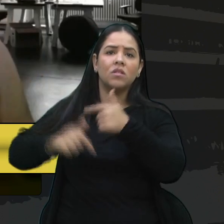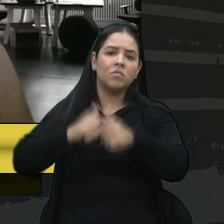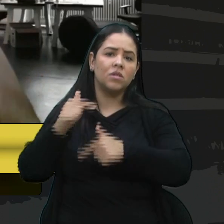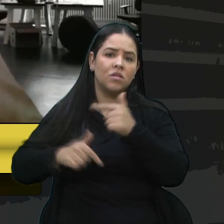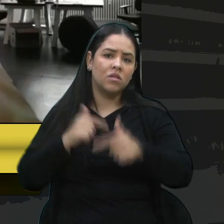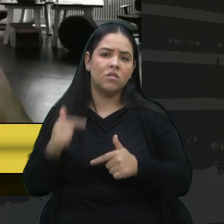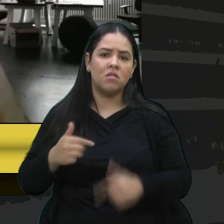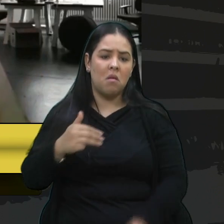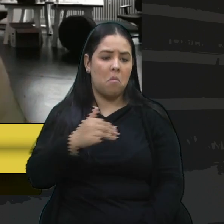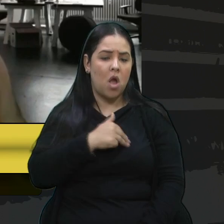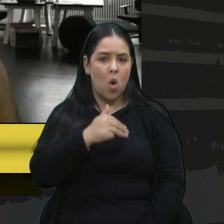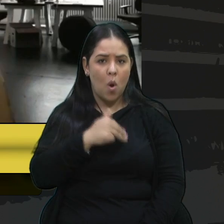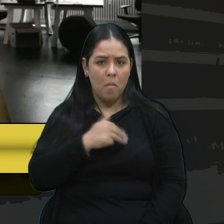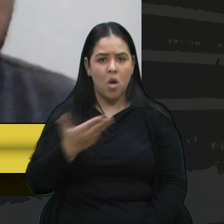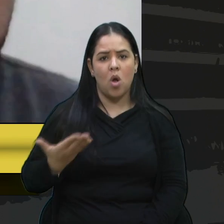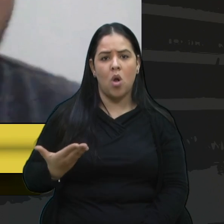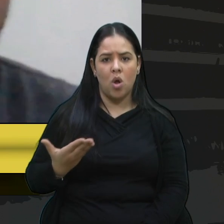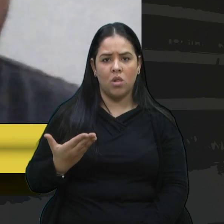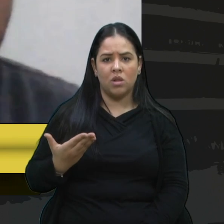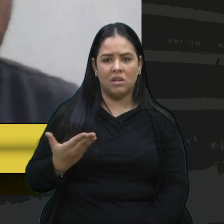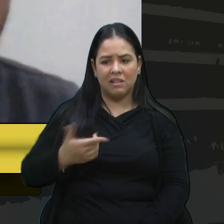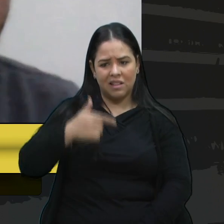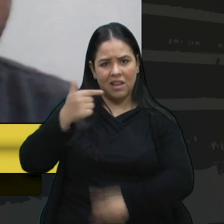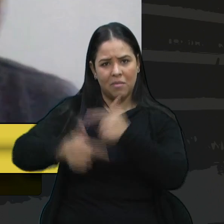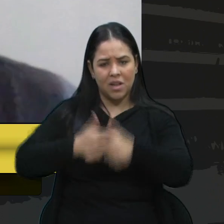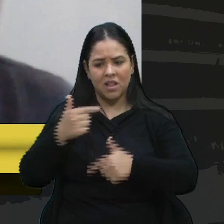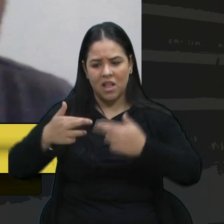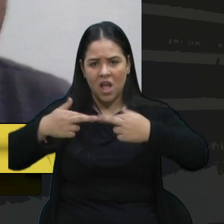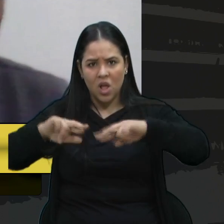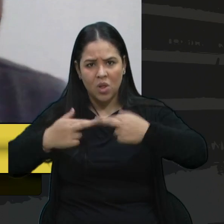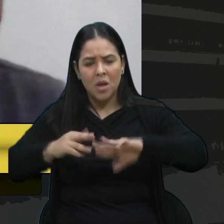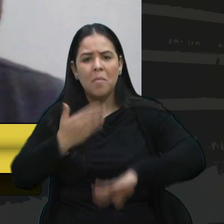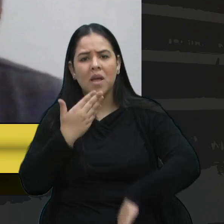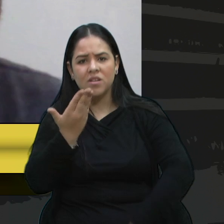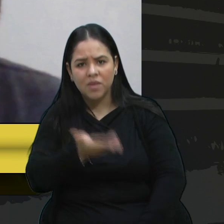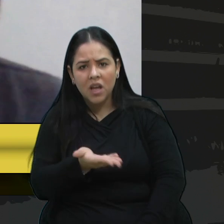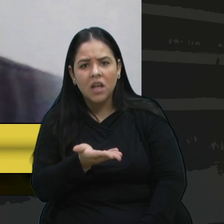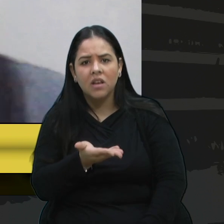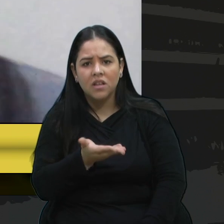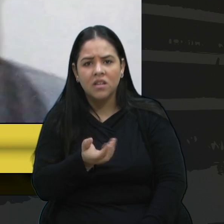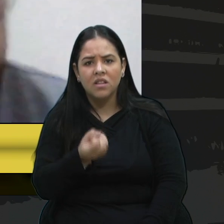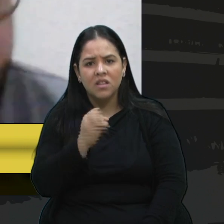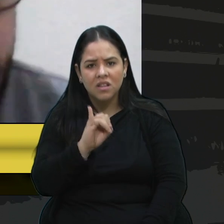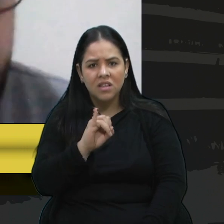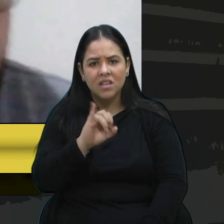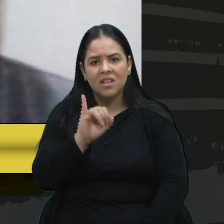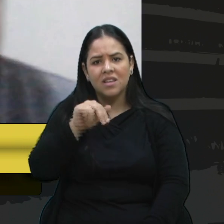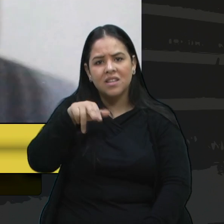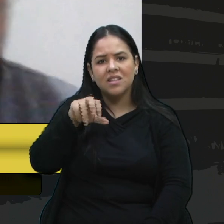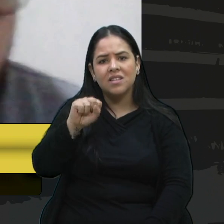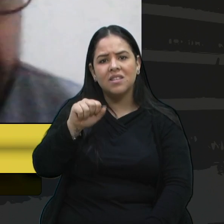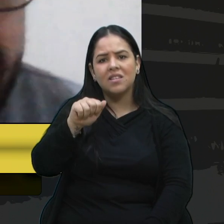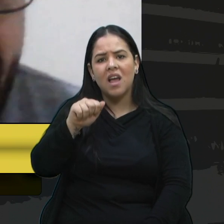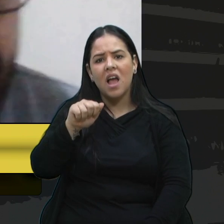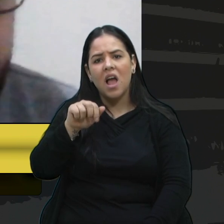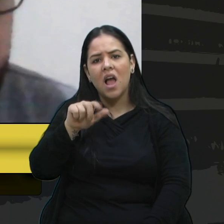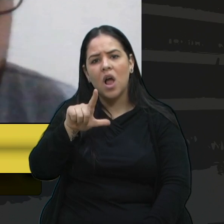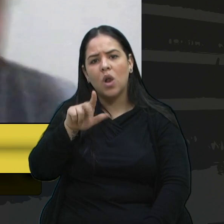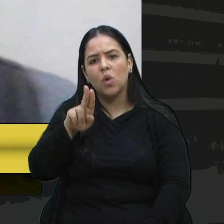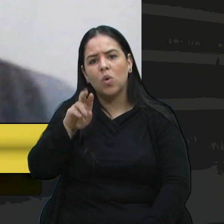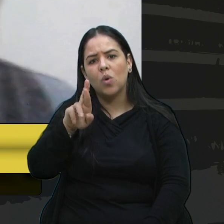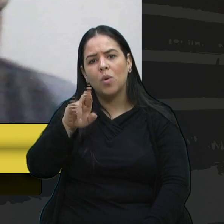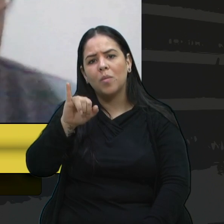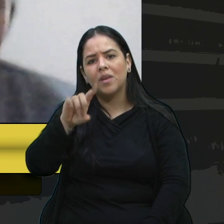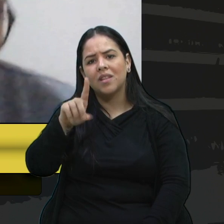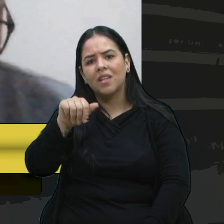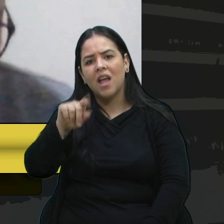Marco Polo, que está no chão de fábrica da Randon, e peçam para ele se a insalubridade, se a periculosidade, se o